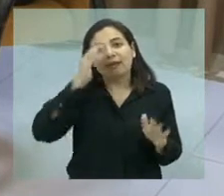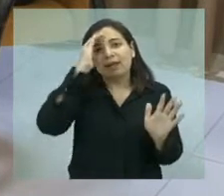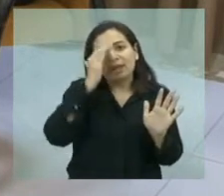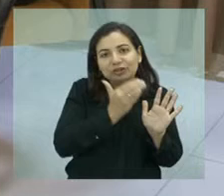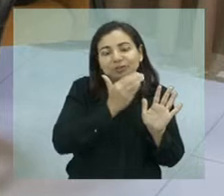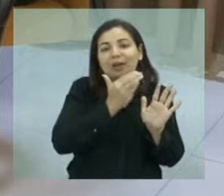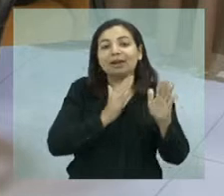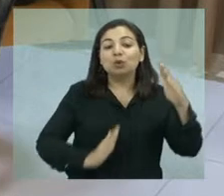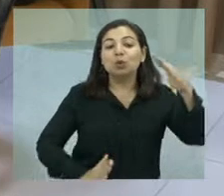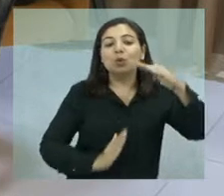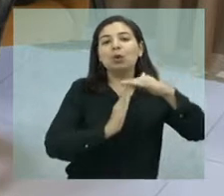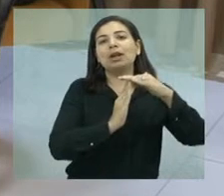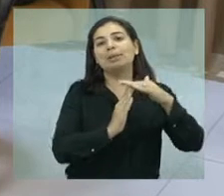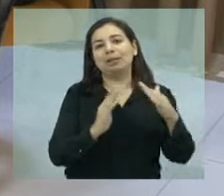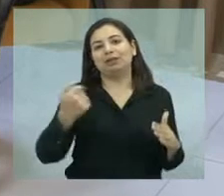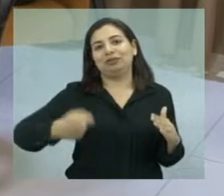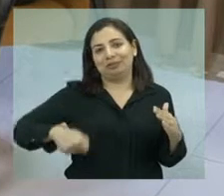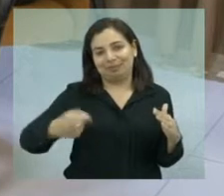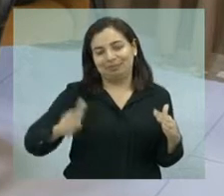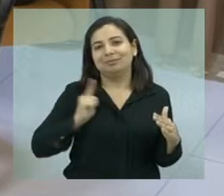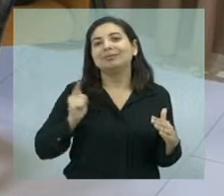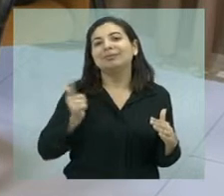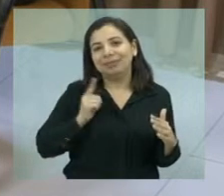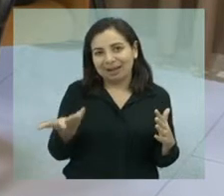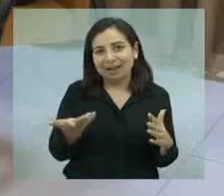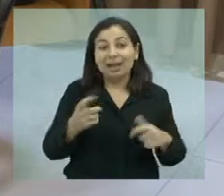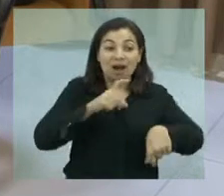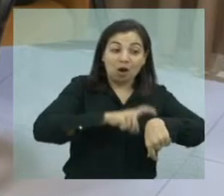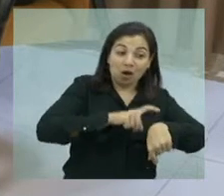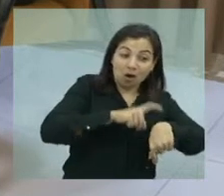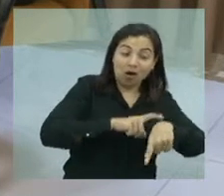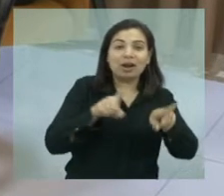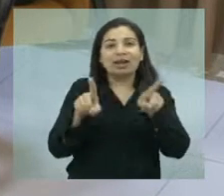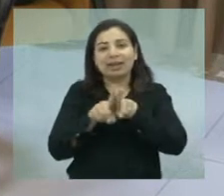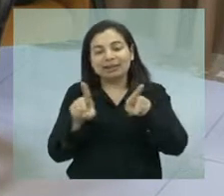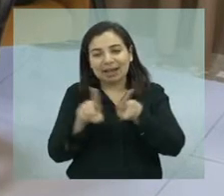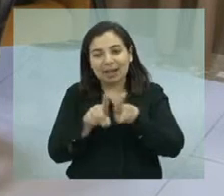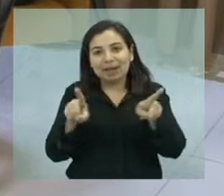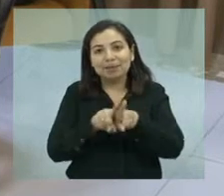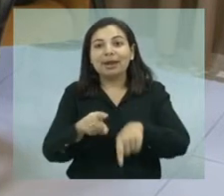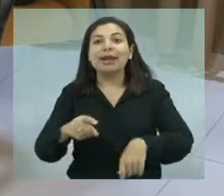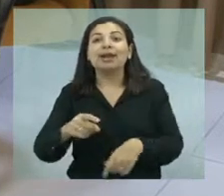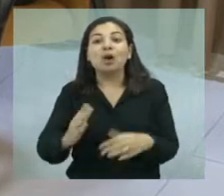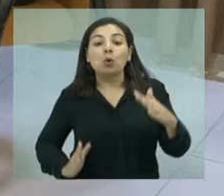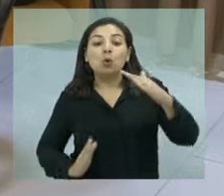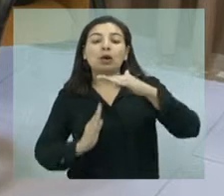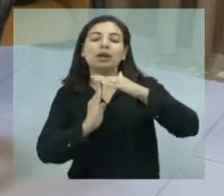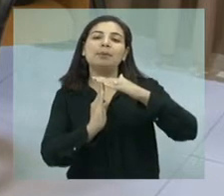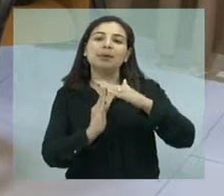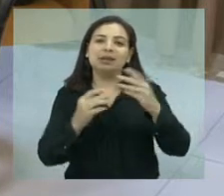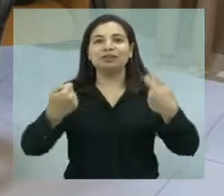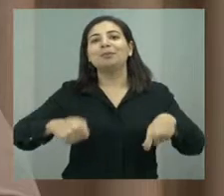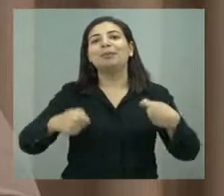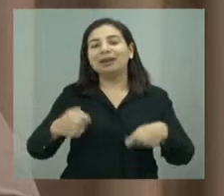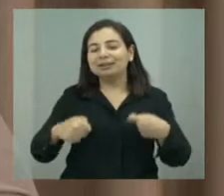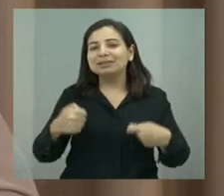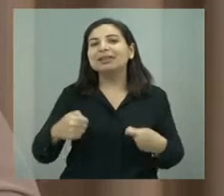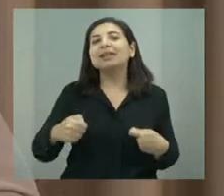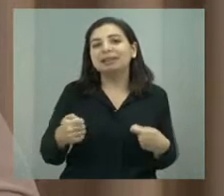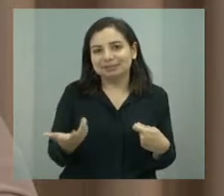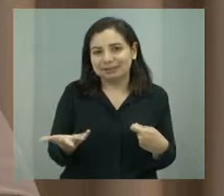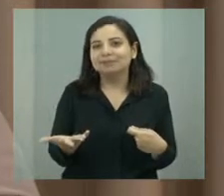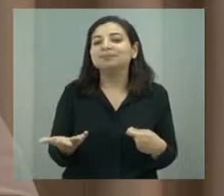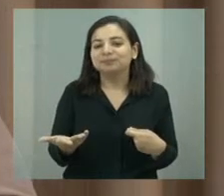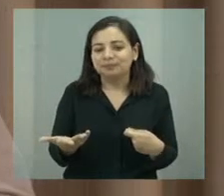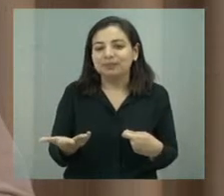lembrando sempre que ele tem que respeitar os limites de decibéis. As regras, né? Exatamente. Então, ele